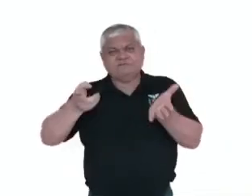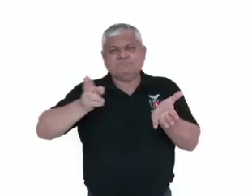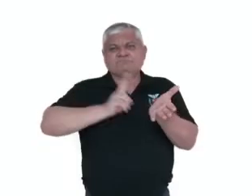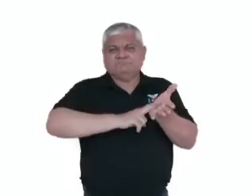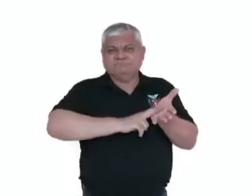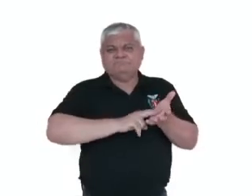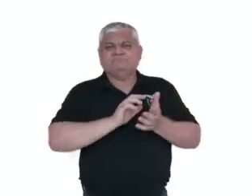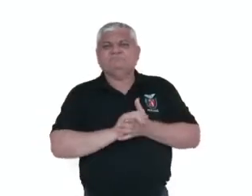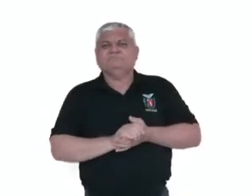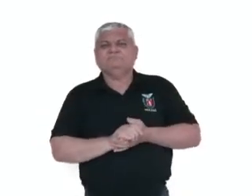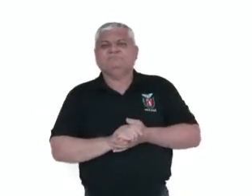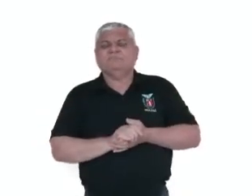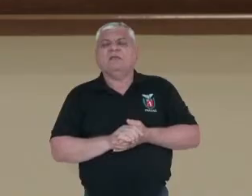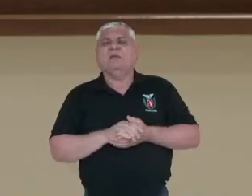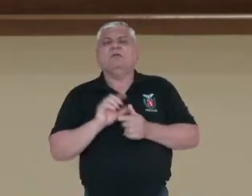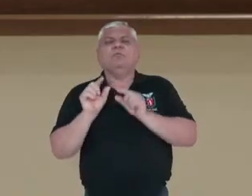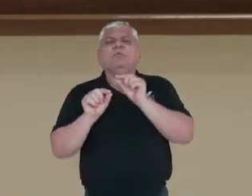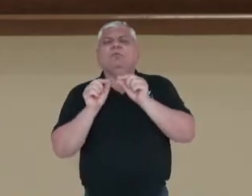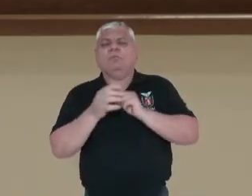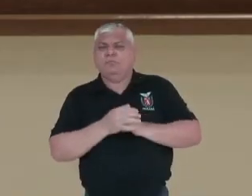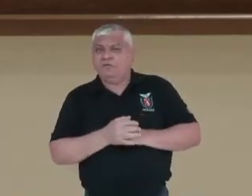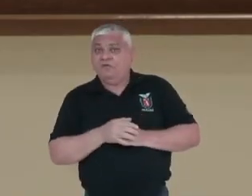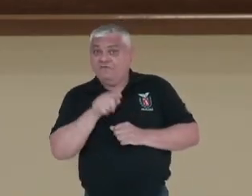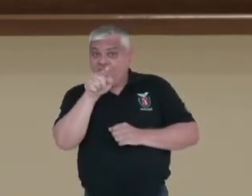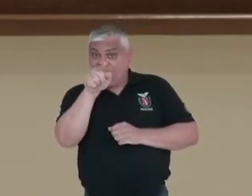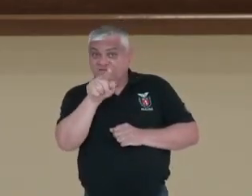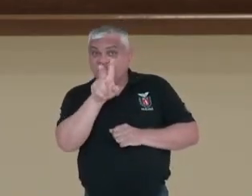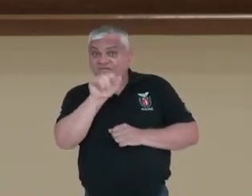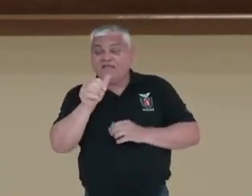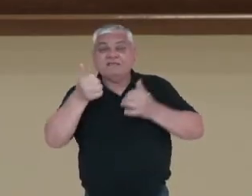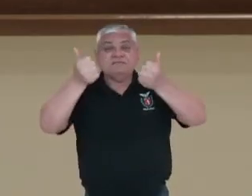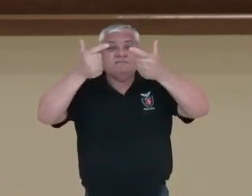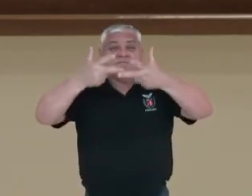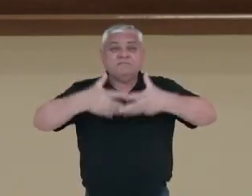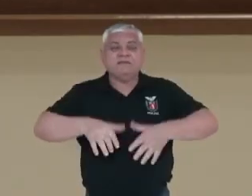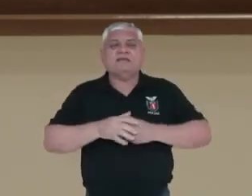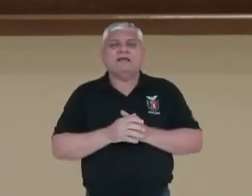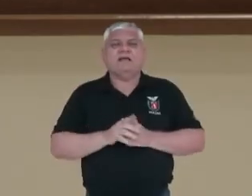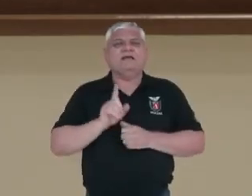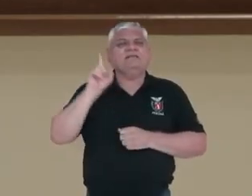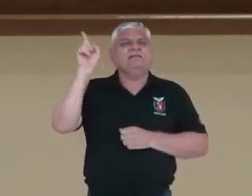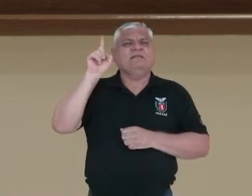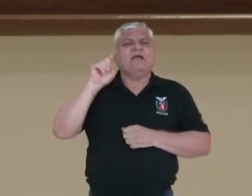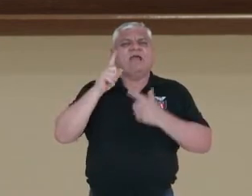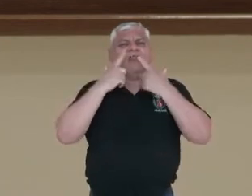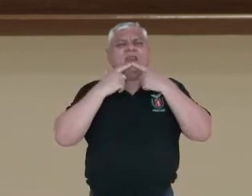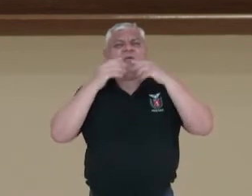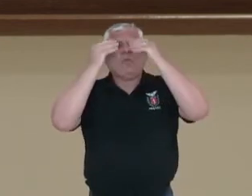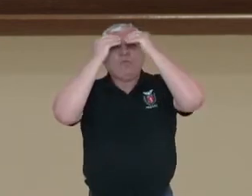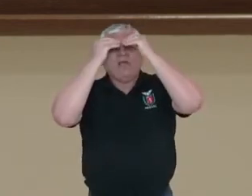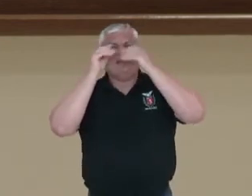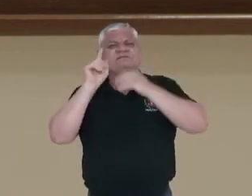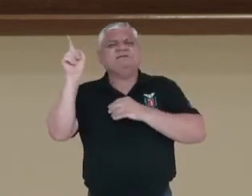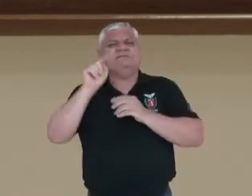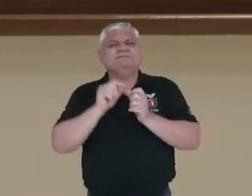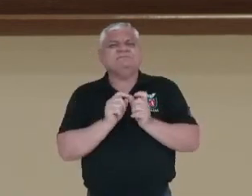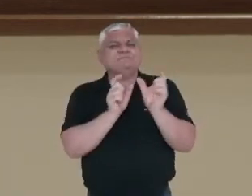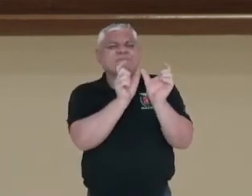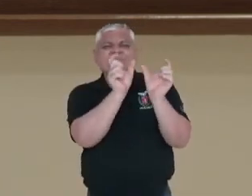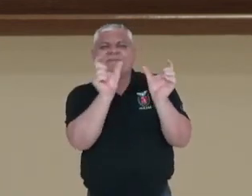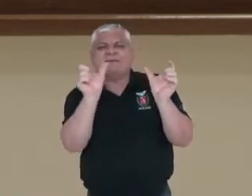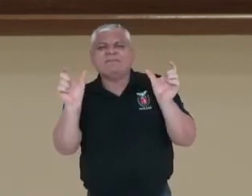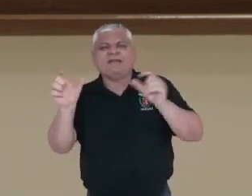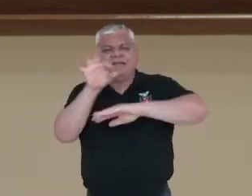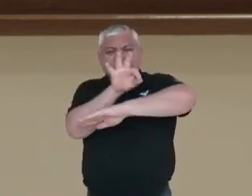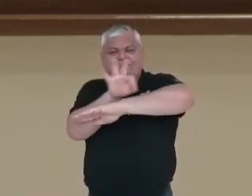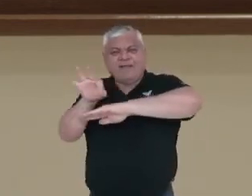é ela? Então agora, meu querido, minha querida, você vai explicar qual é ela. Que linguagem que é, qual parte que é, né? Que